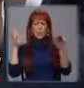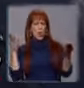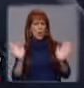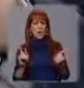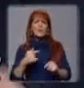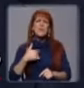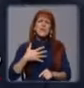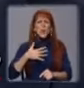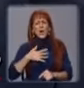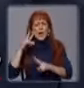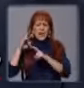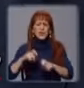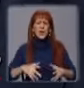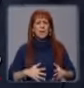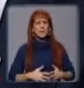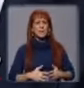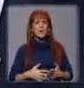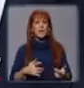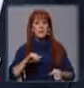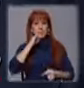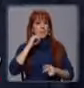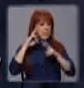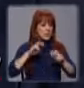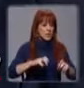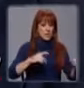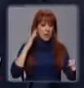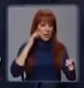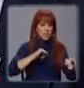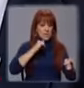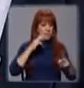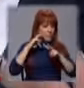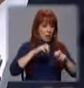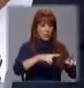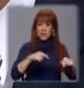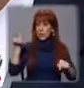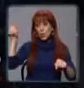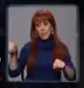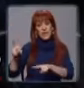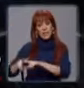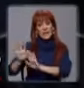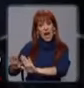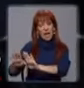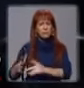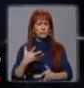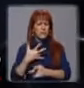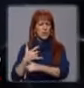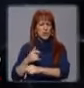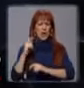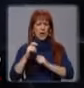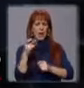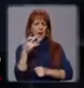mas eu creio nós queremos investigar mas enquanto nós investigamos e não investigamos tu ficas aqui presso em entrevista à